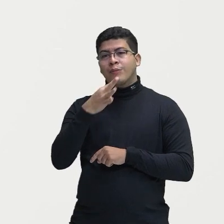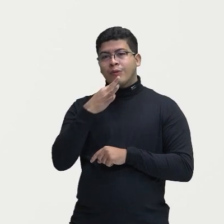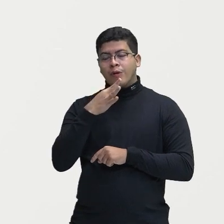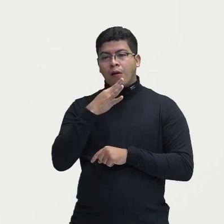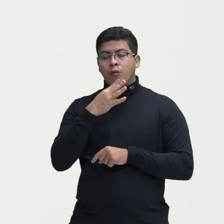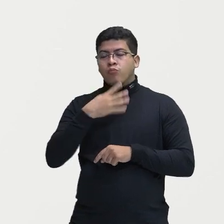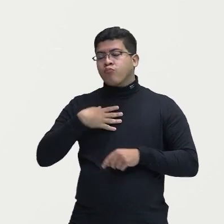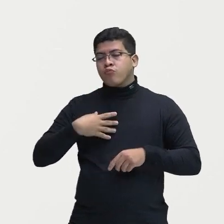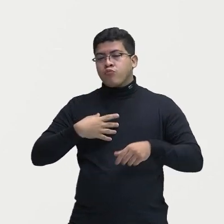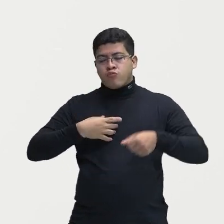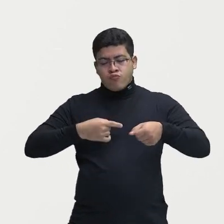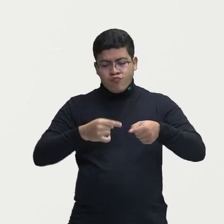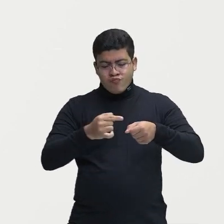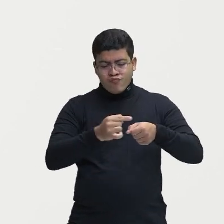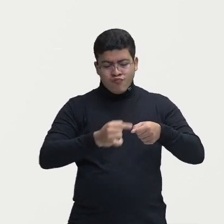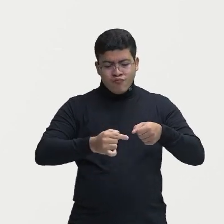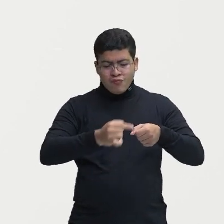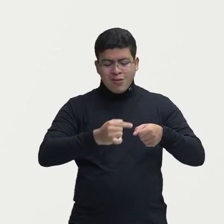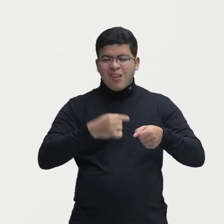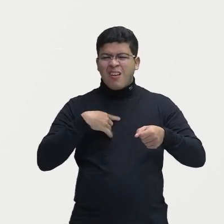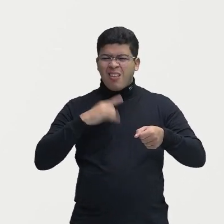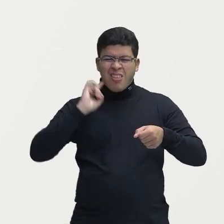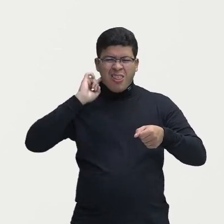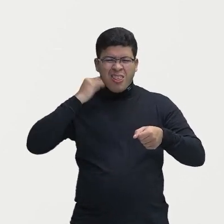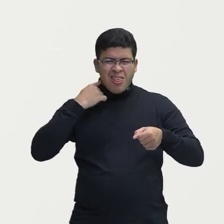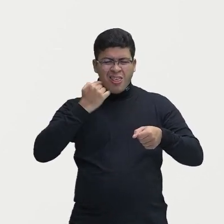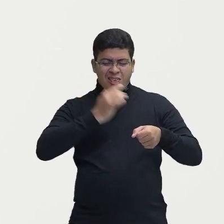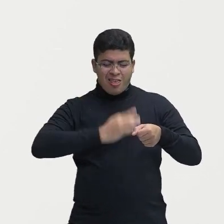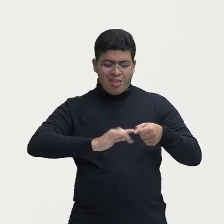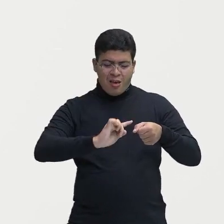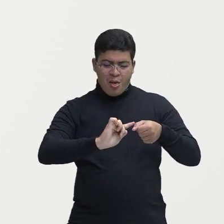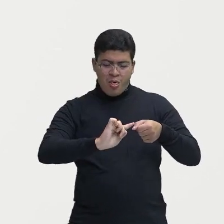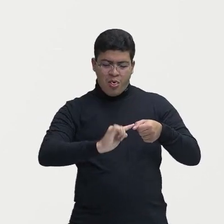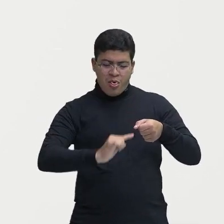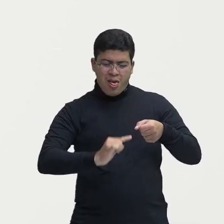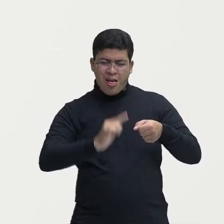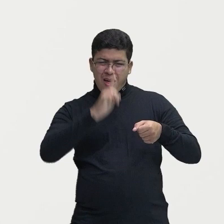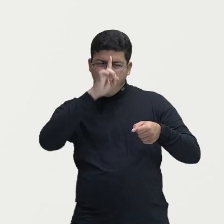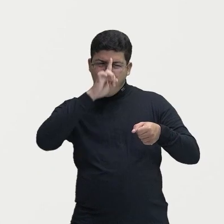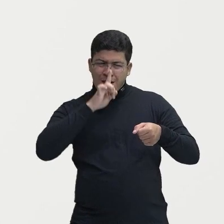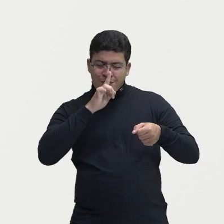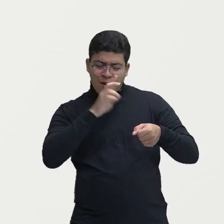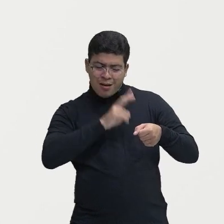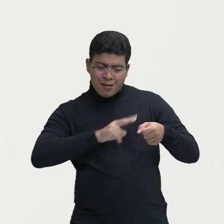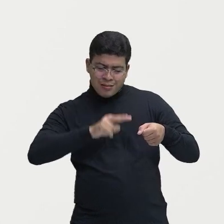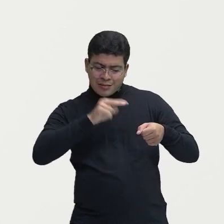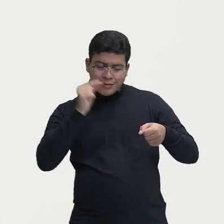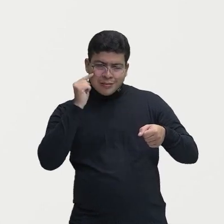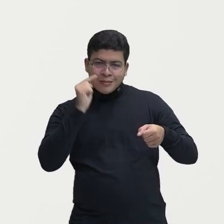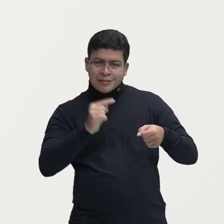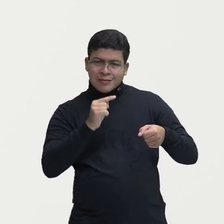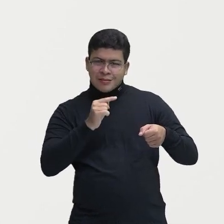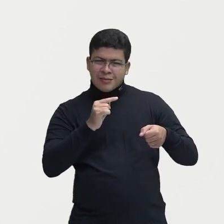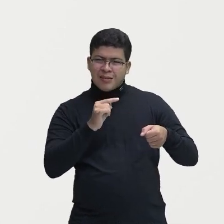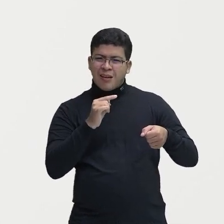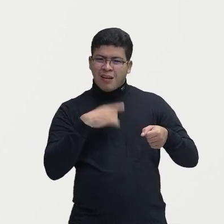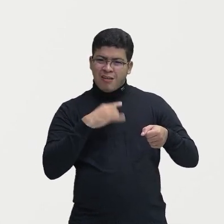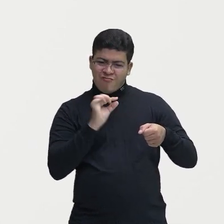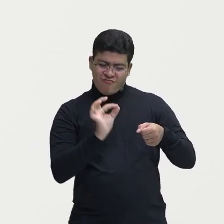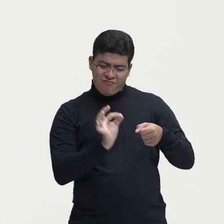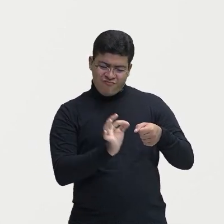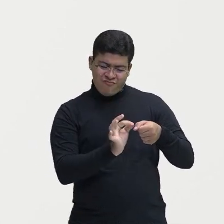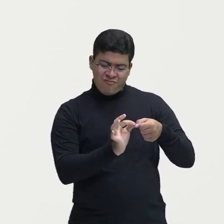representação desse dedão do pé. E essa parte aqui, ó, que eu observo, branquinha e bem ao centro